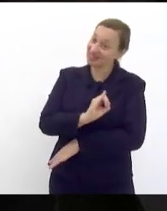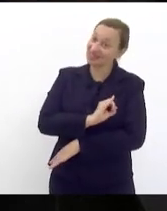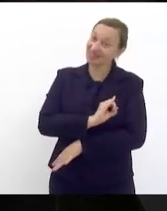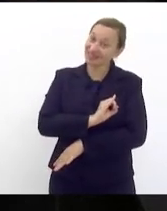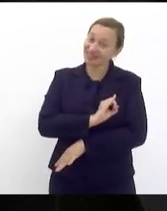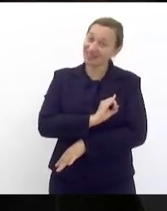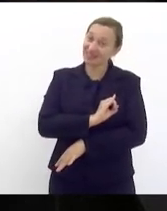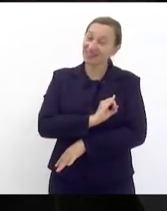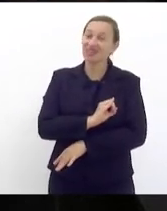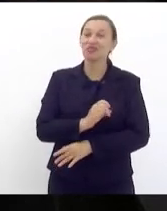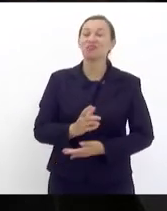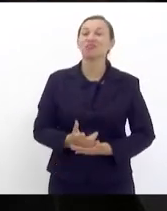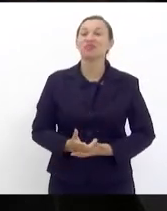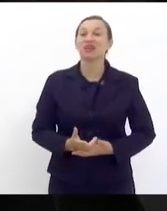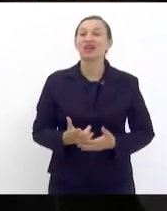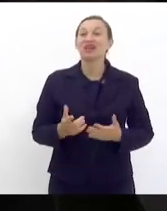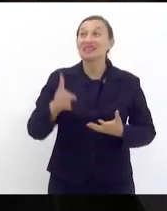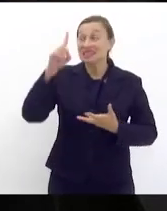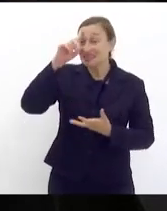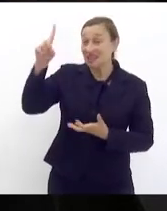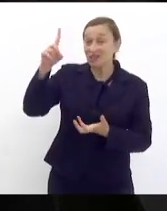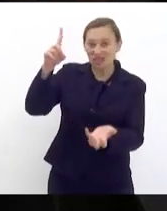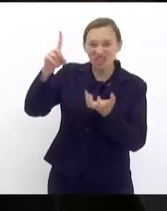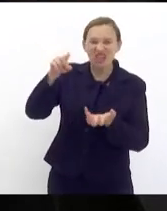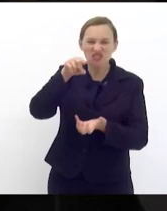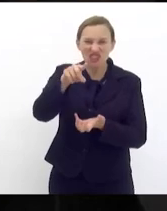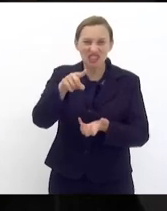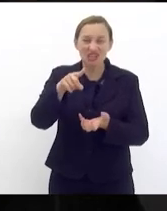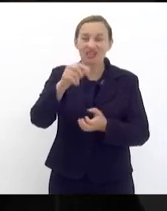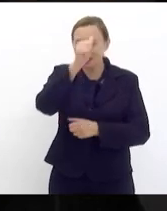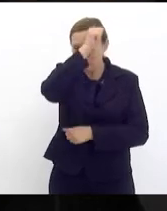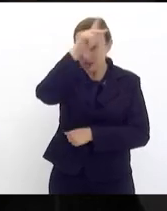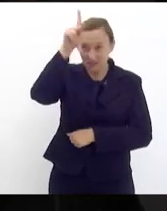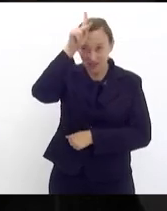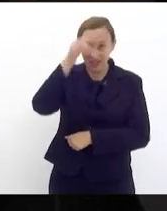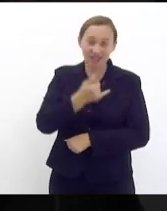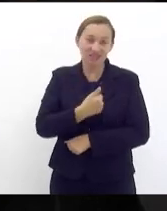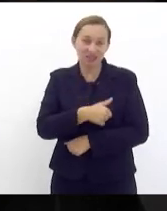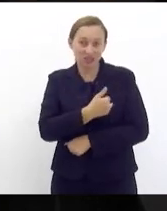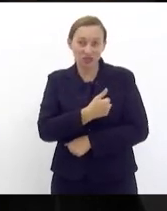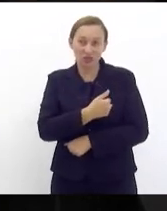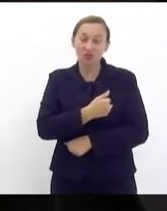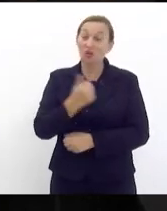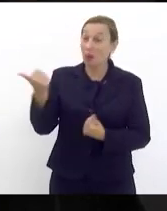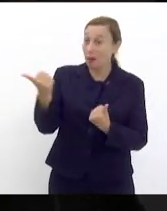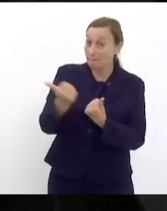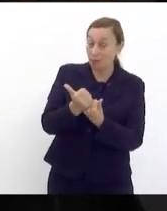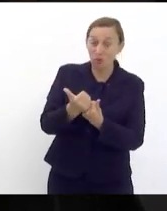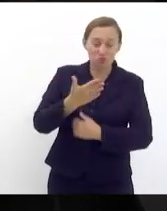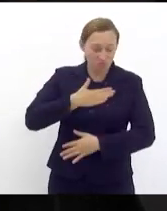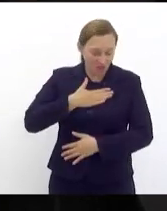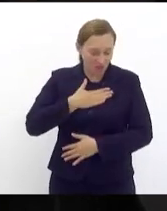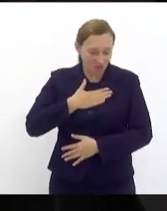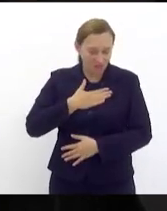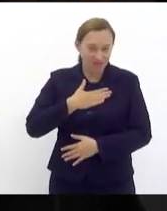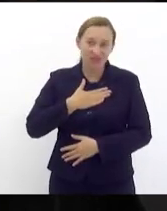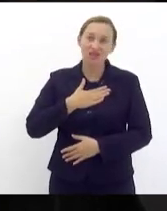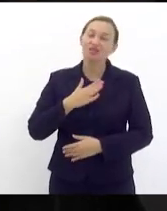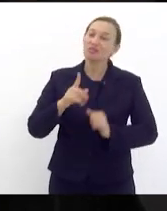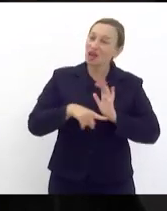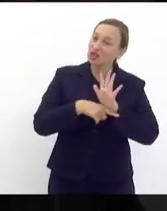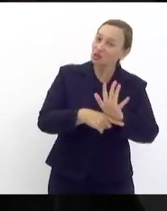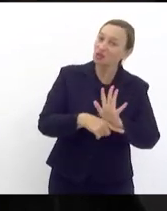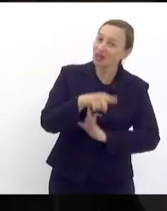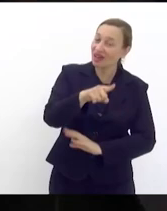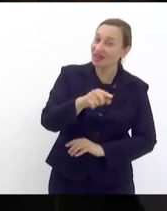terra, aonde, se Deus quiser, vai ser o prefeito de São João, com todo o meu apoio e minha ajuda naquela